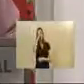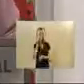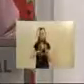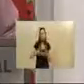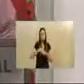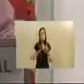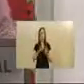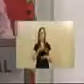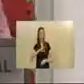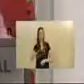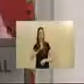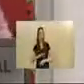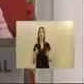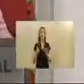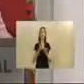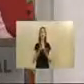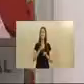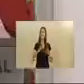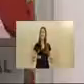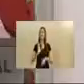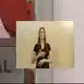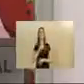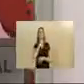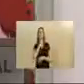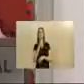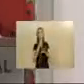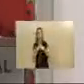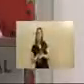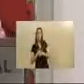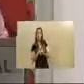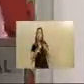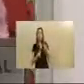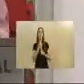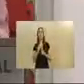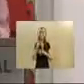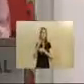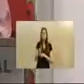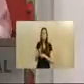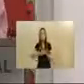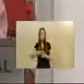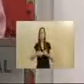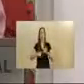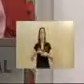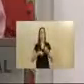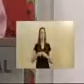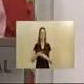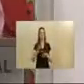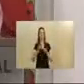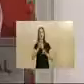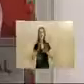renda até os casos de sobreendividamento e por consequência a situação de inadimplência